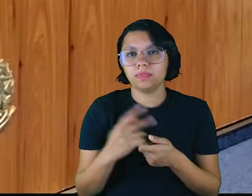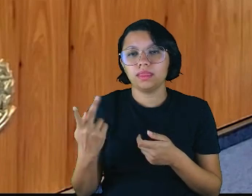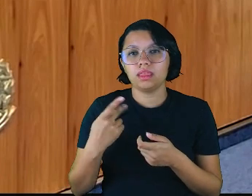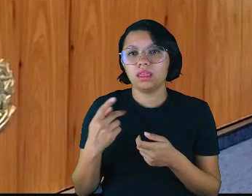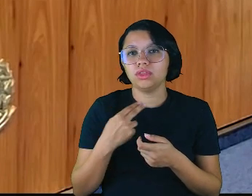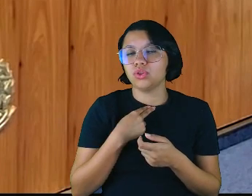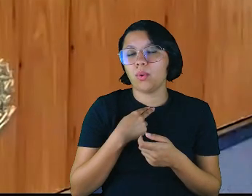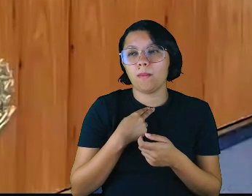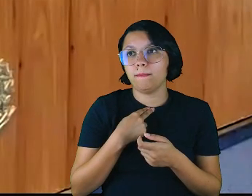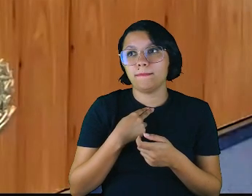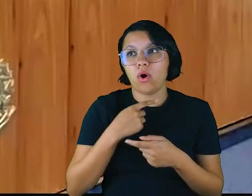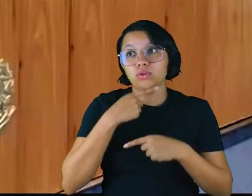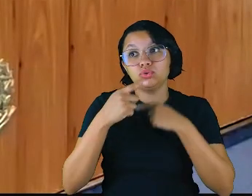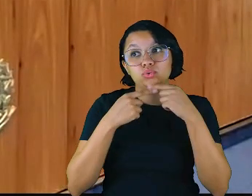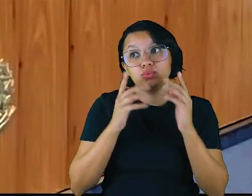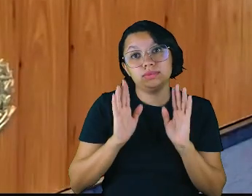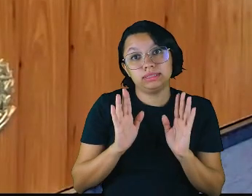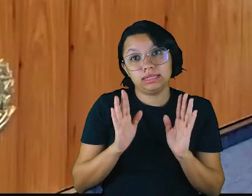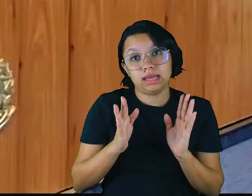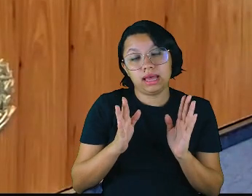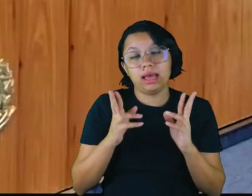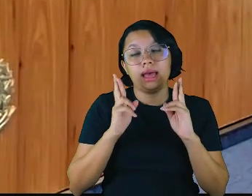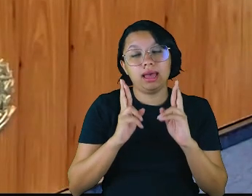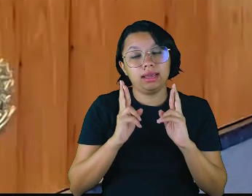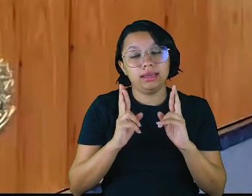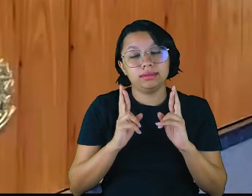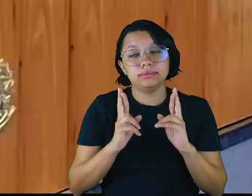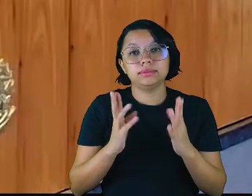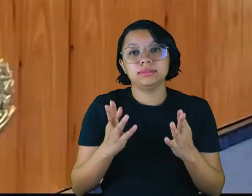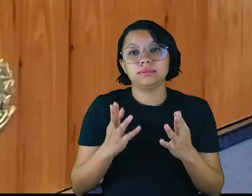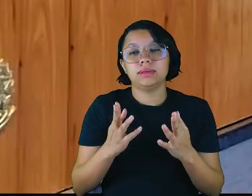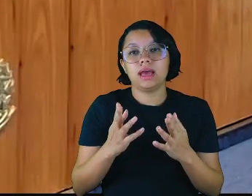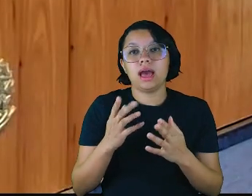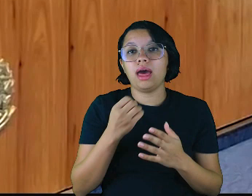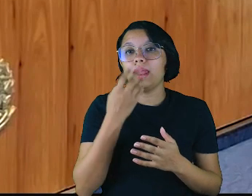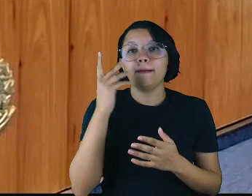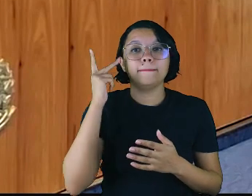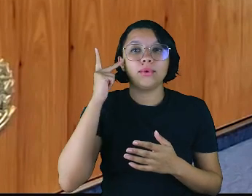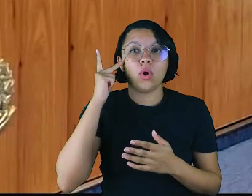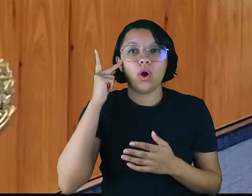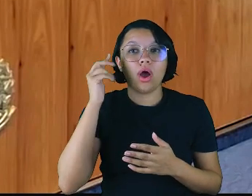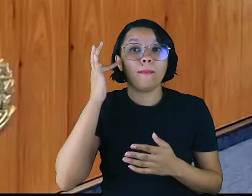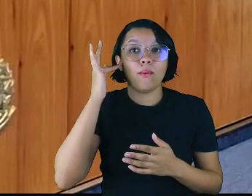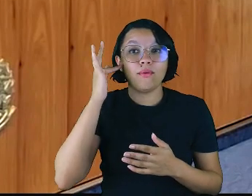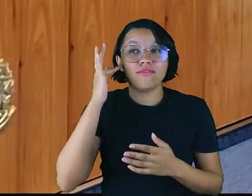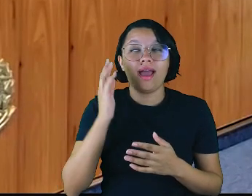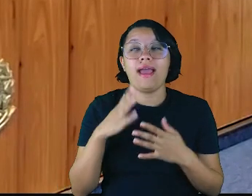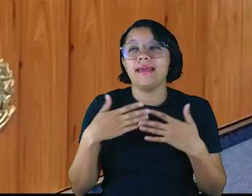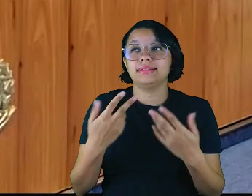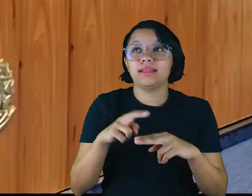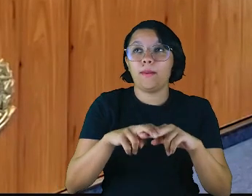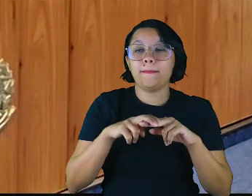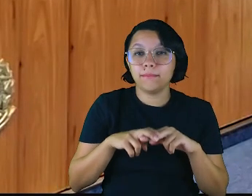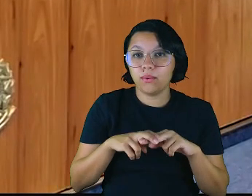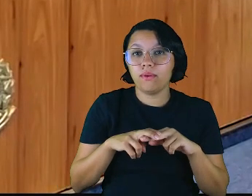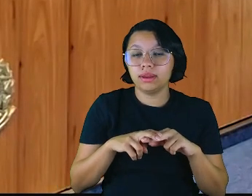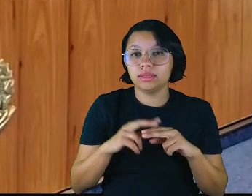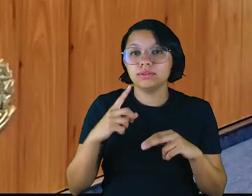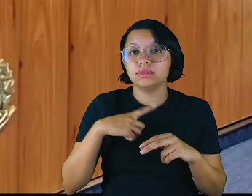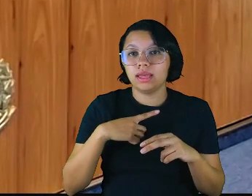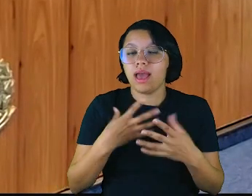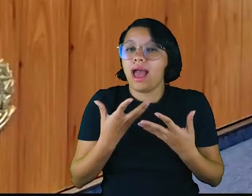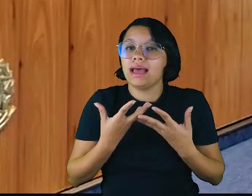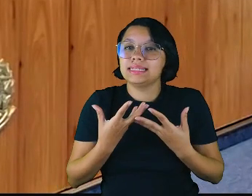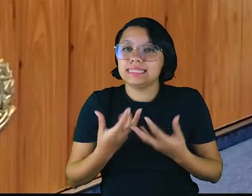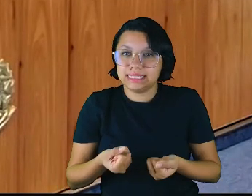A gente não pode duvidar também de todo mundo, né? A gente tem que presumir a boa-fé, né? Então, eu procuro sempre dessa maneira. Por isso, eu tendo